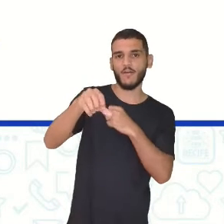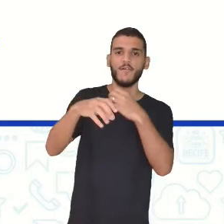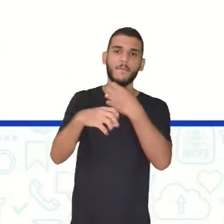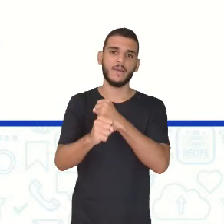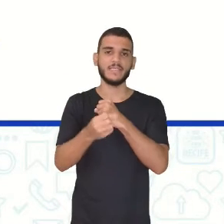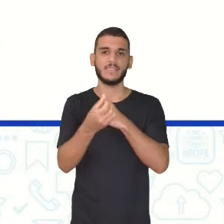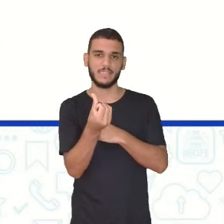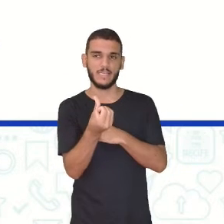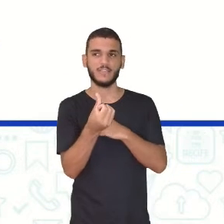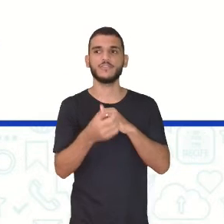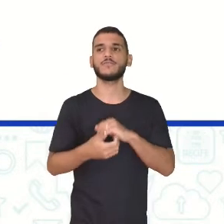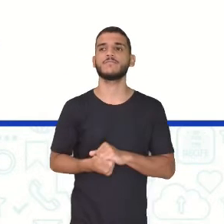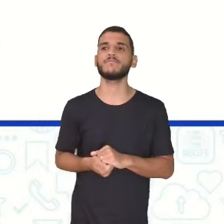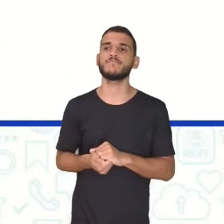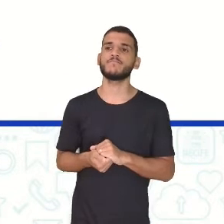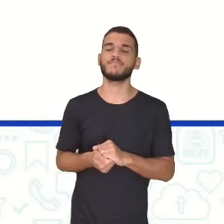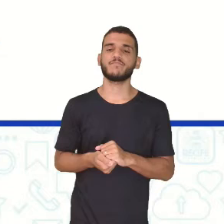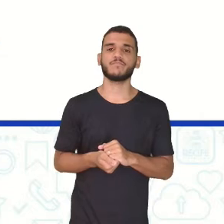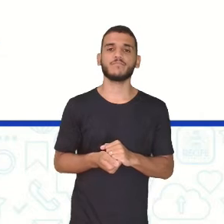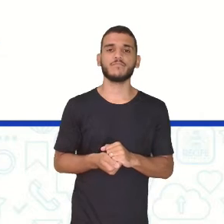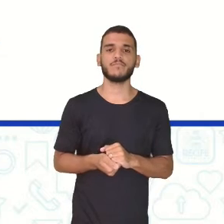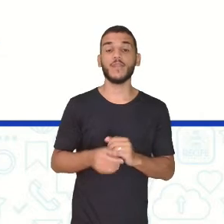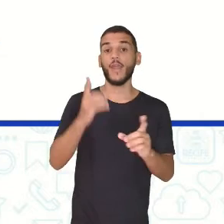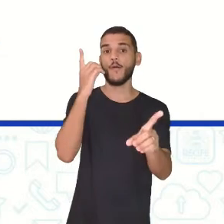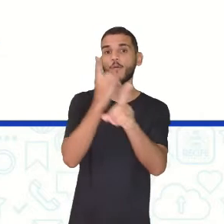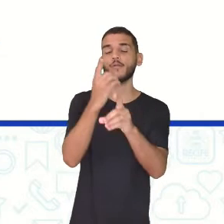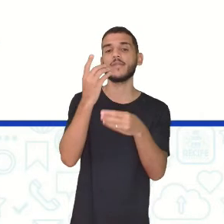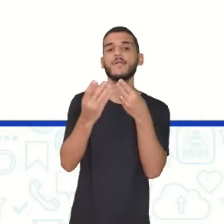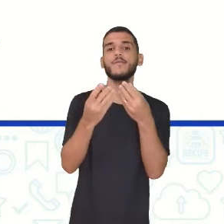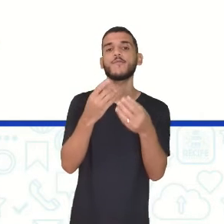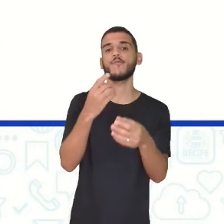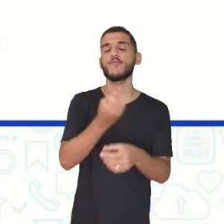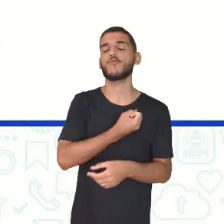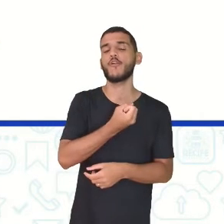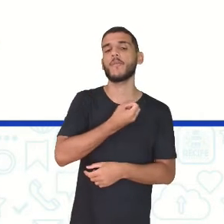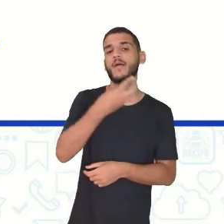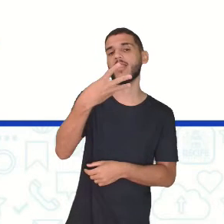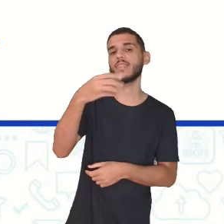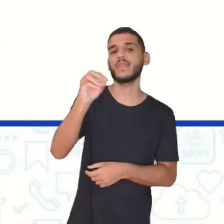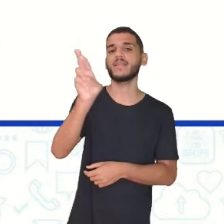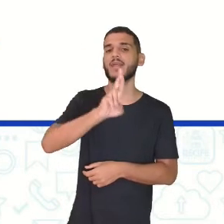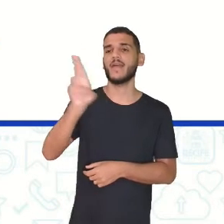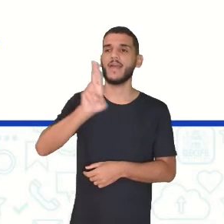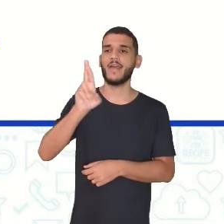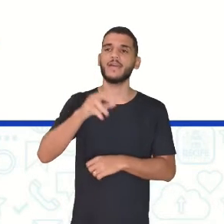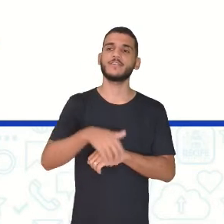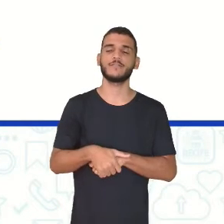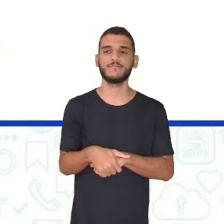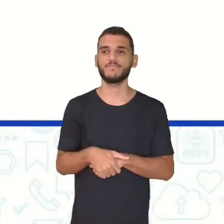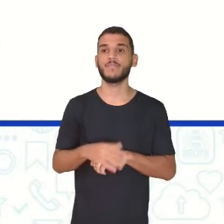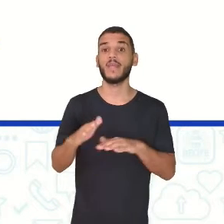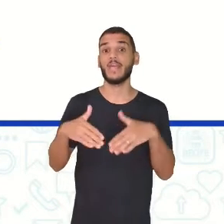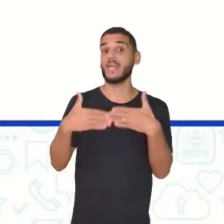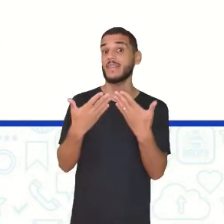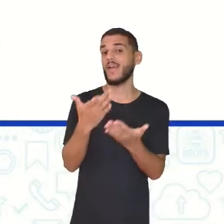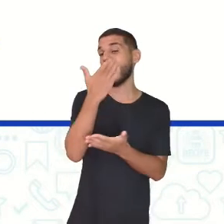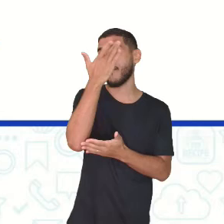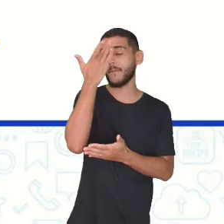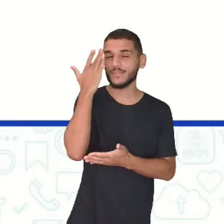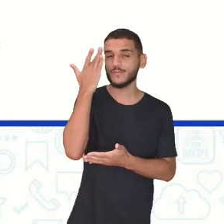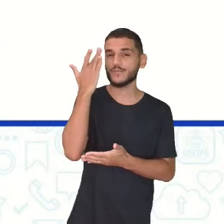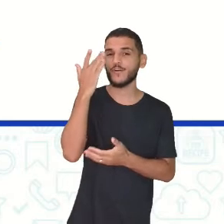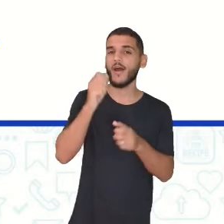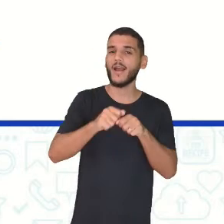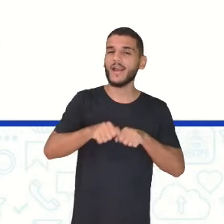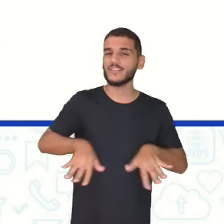a soma aí desses números, a gente encontra como resultado R$ 30. Então, essa pessoa aí vai gastar